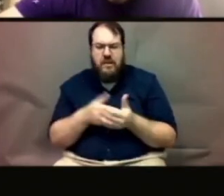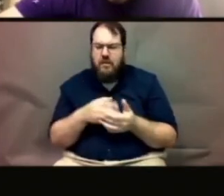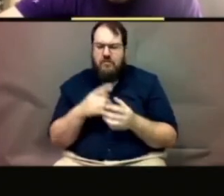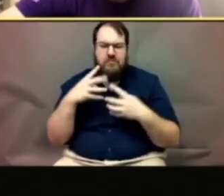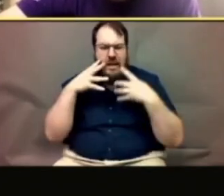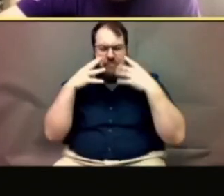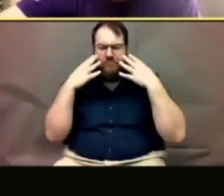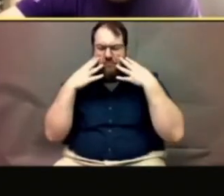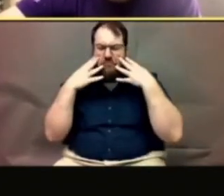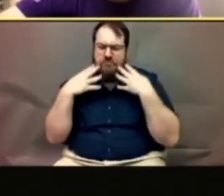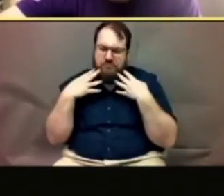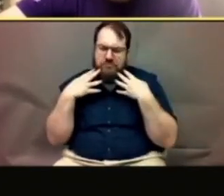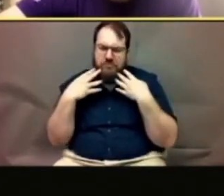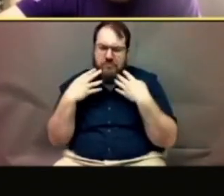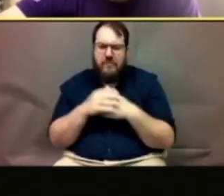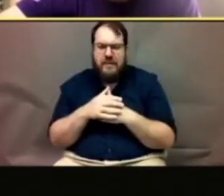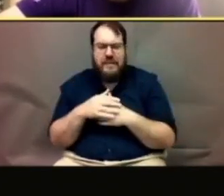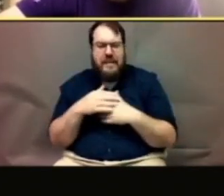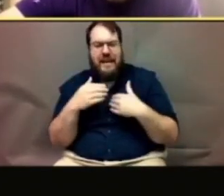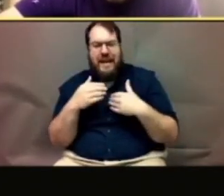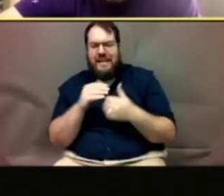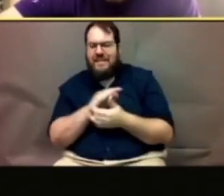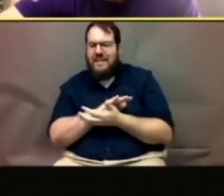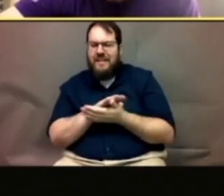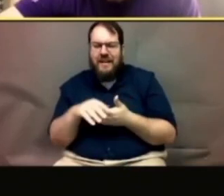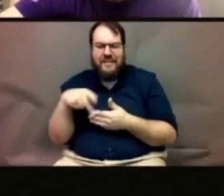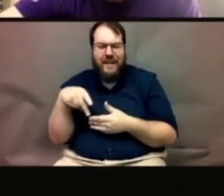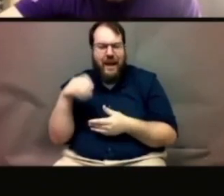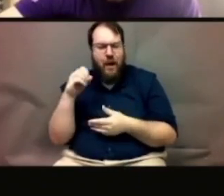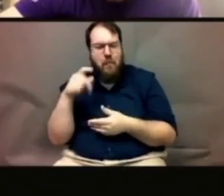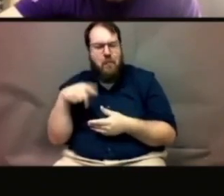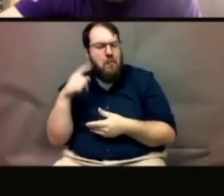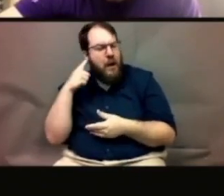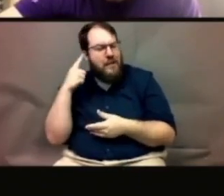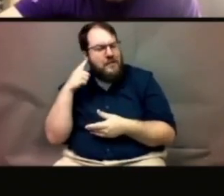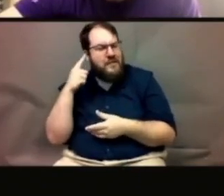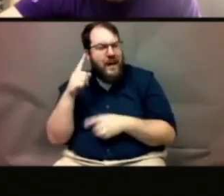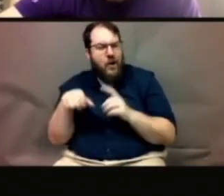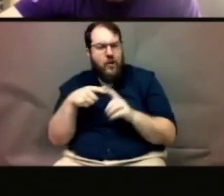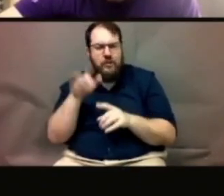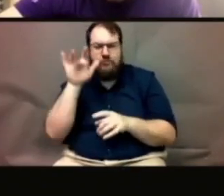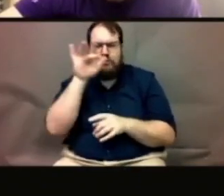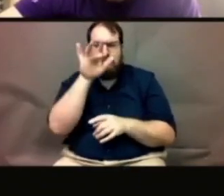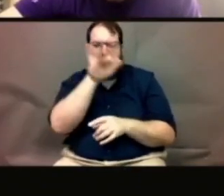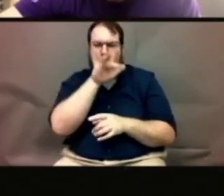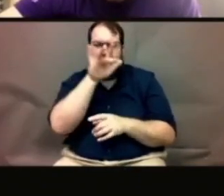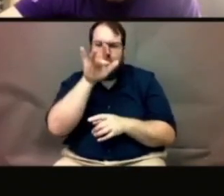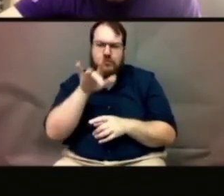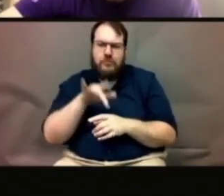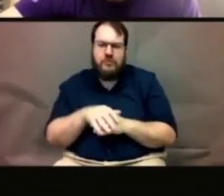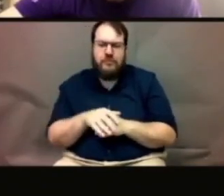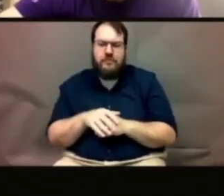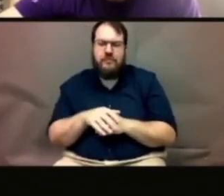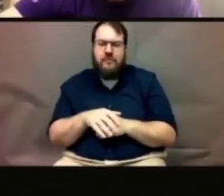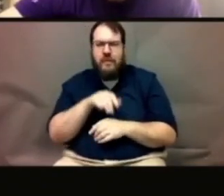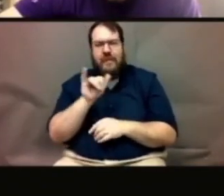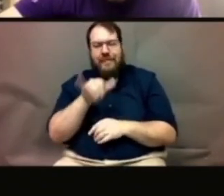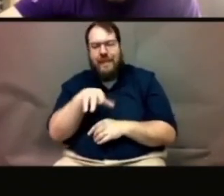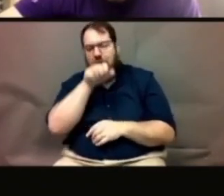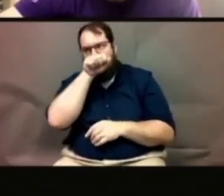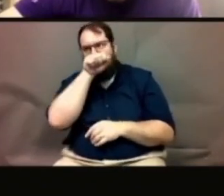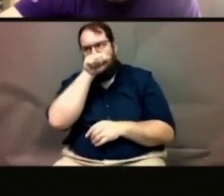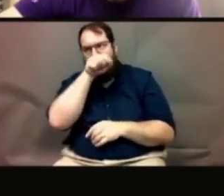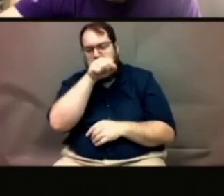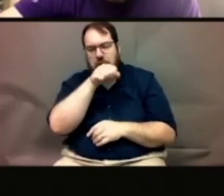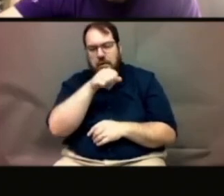eu disse porque faz um barulhinho legal né ah eu adoro esse aplicativo diz a colina